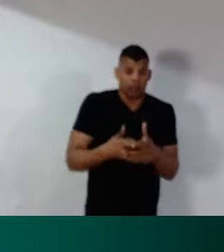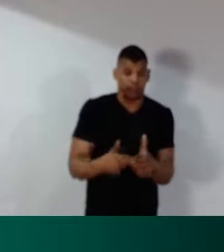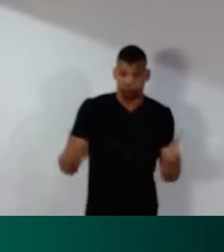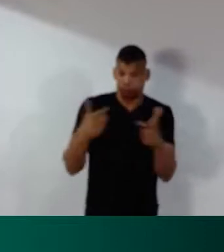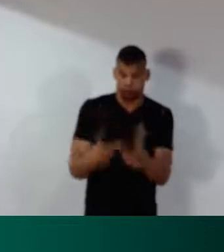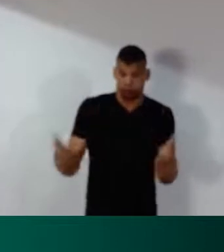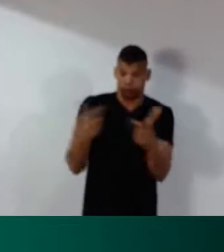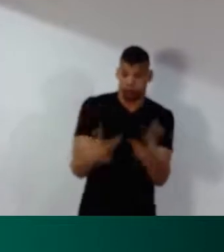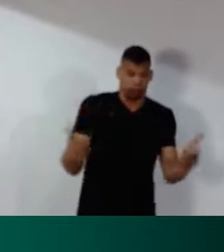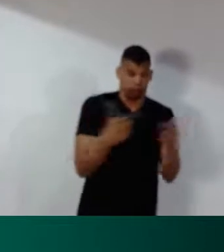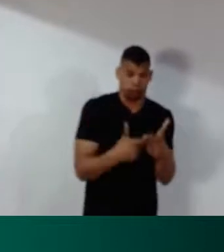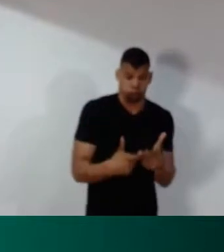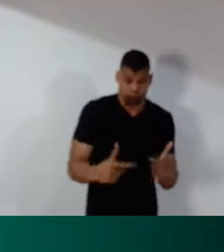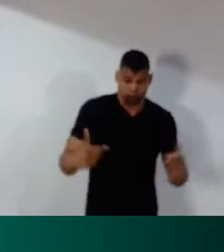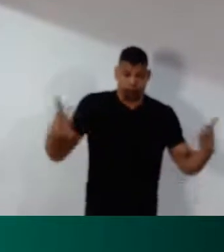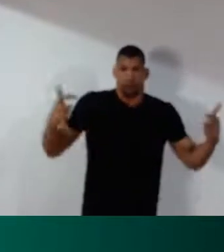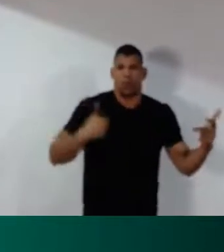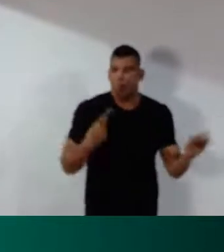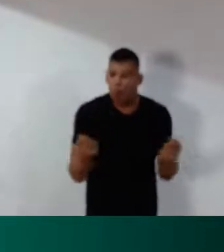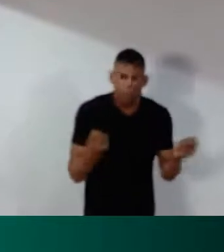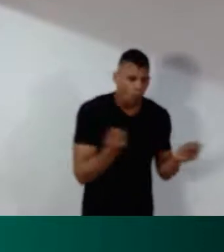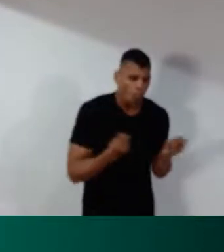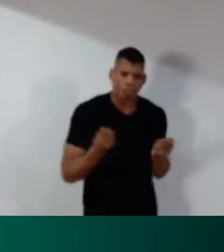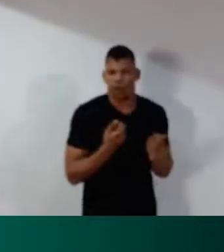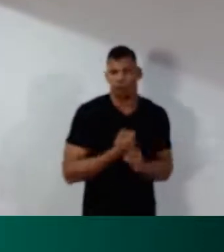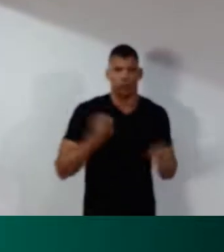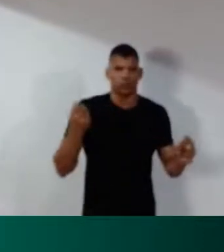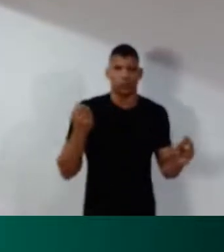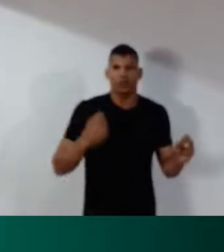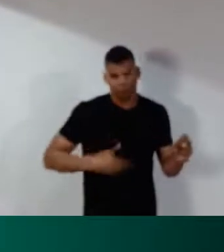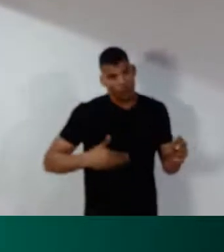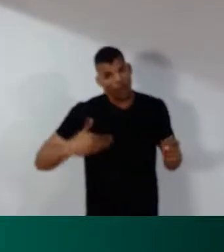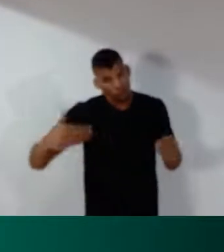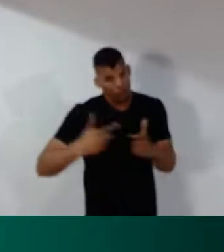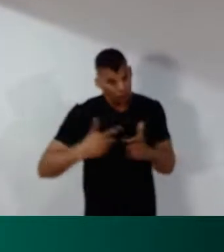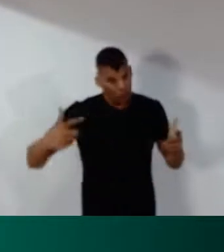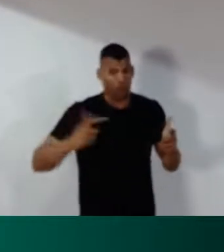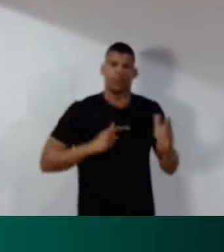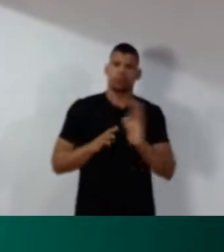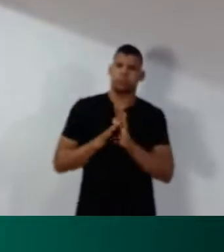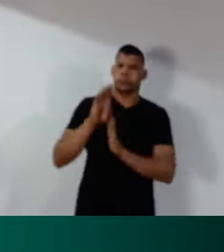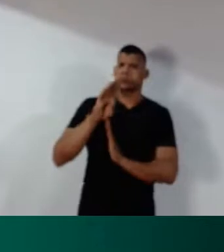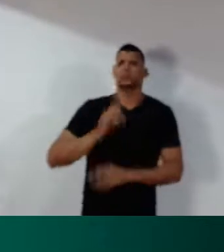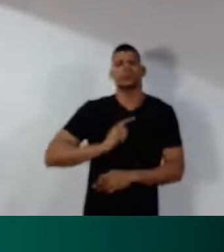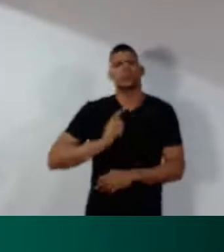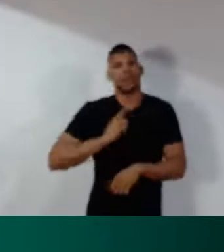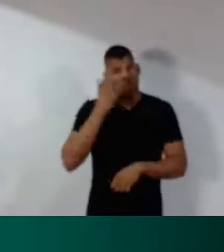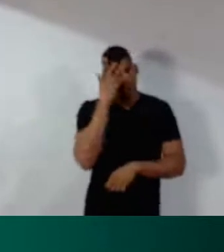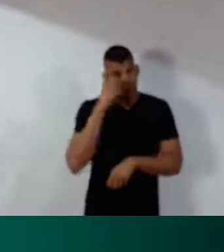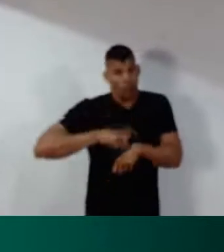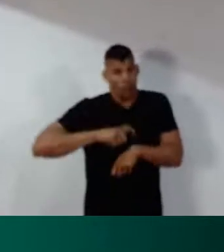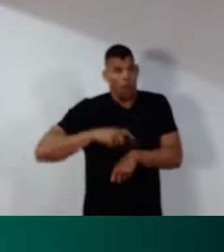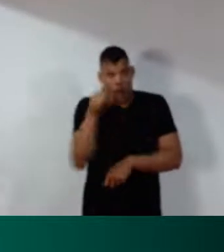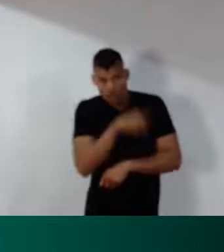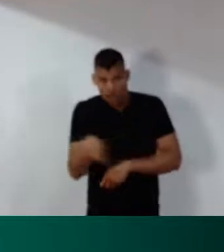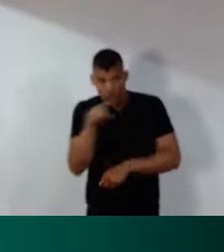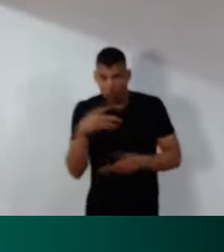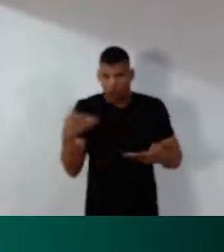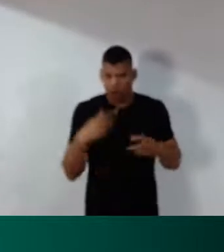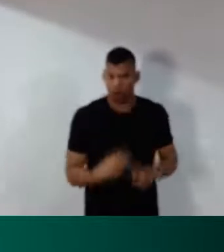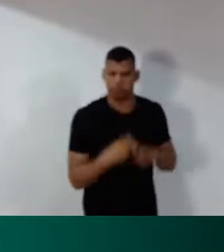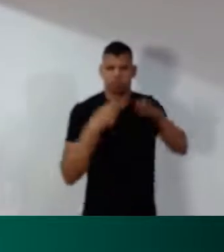vai encher baldes e baldes Mas você não vai conseguir resolver o problema ó e aí eu acho que esses momentos são para que a gente se